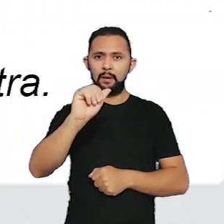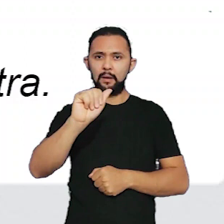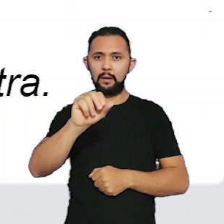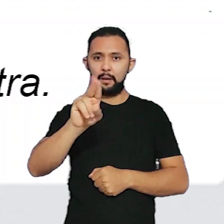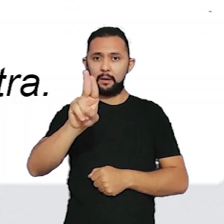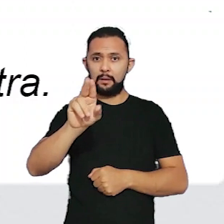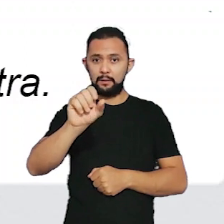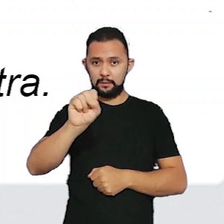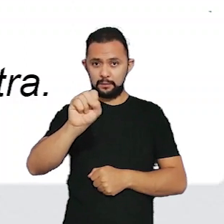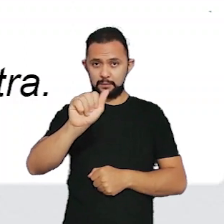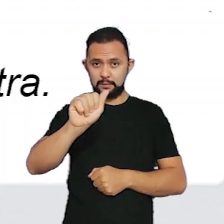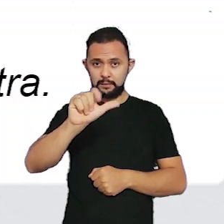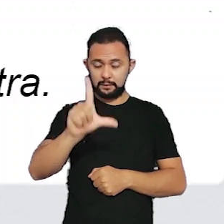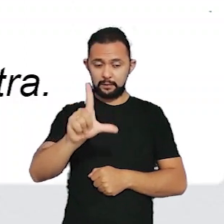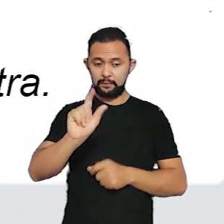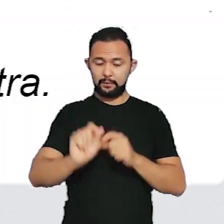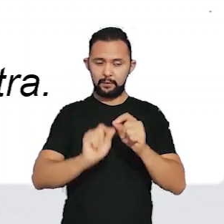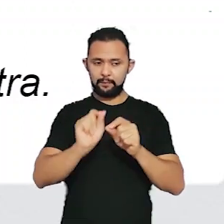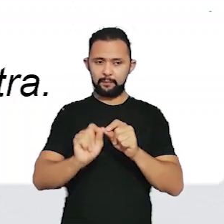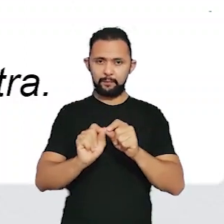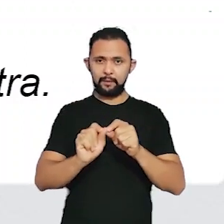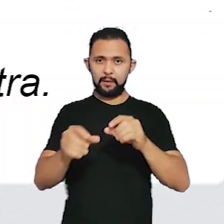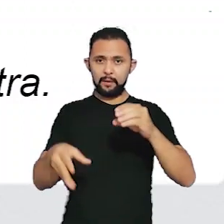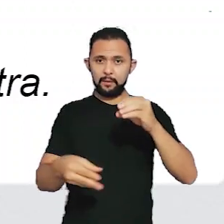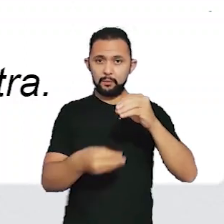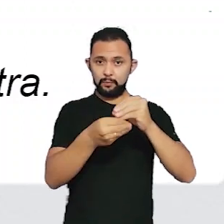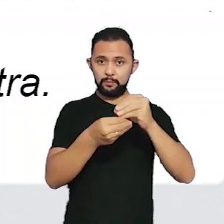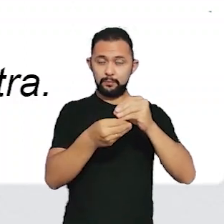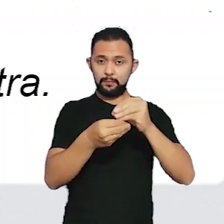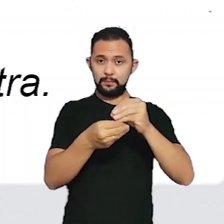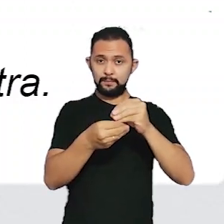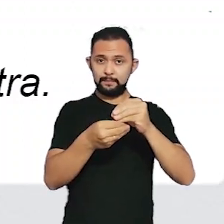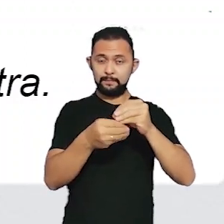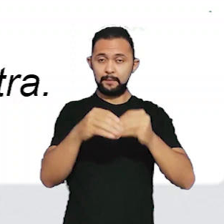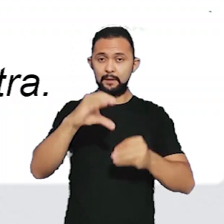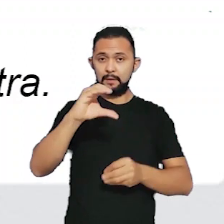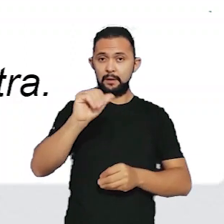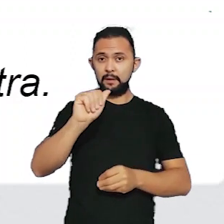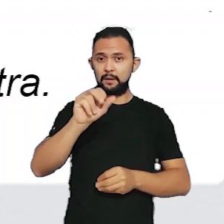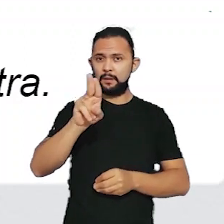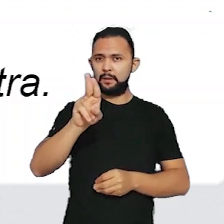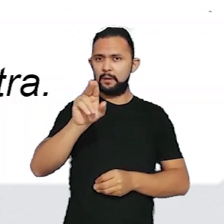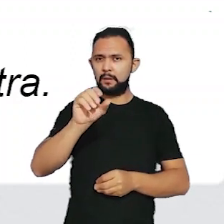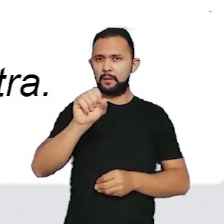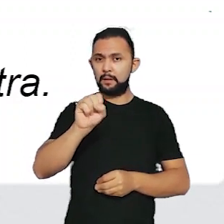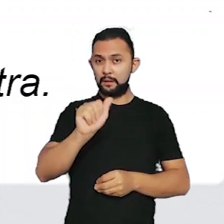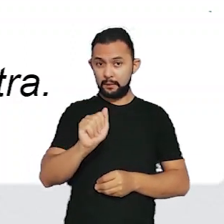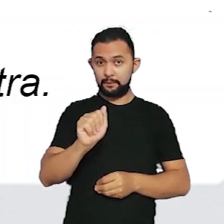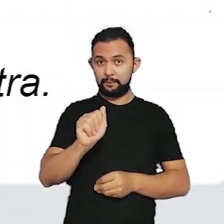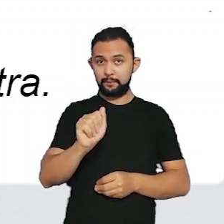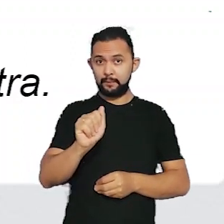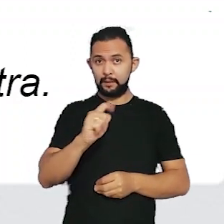como um adjunto adverbial de causa, tá? Então as orações adverbiais causais